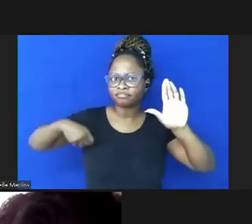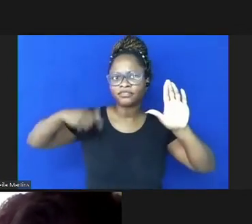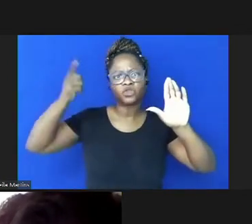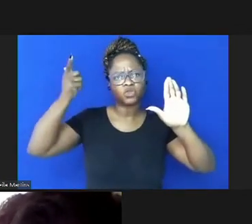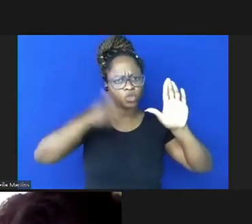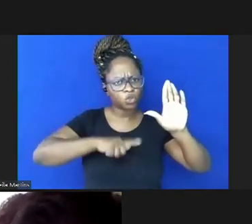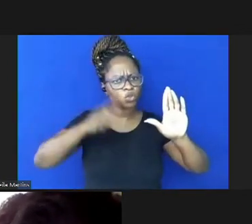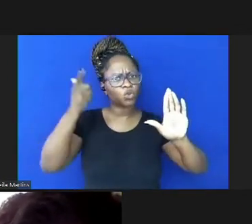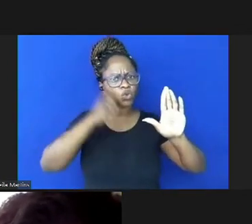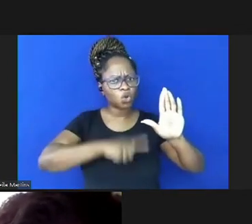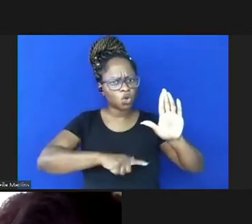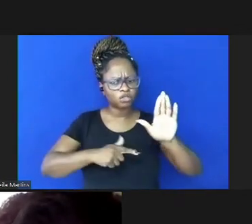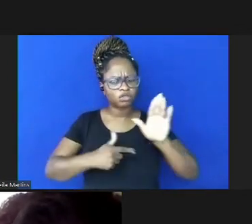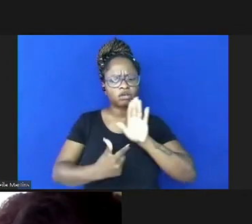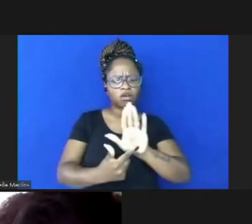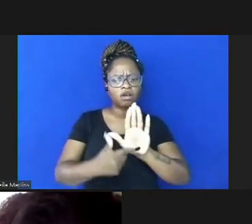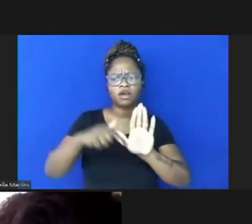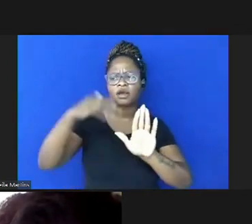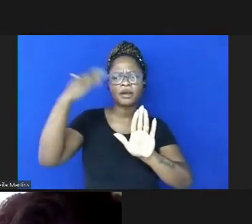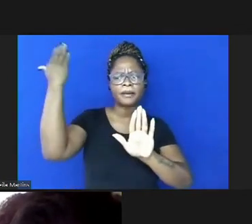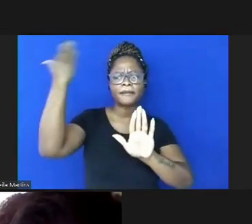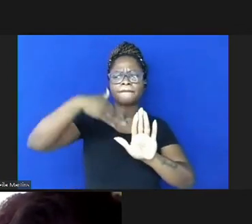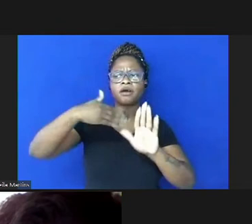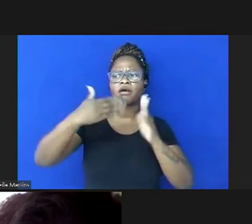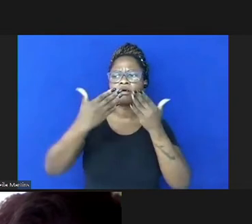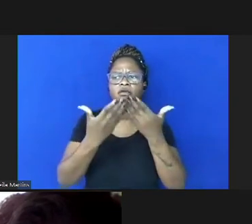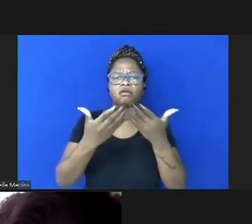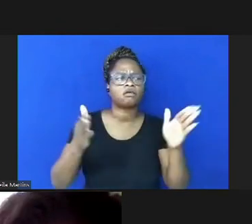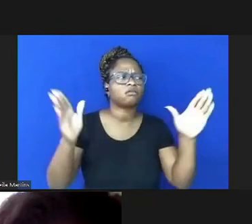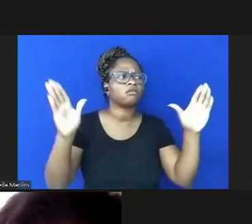consegue mostrar para o público